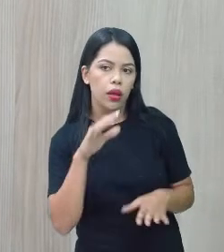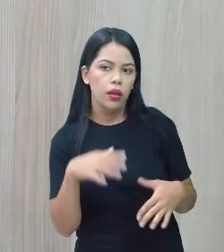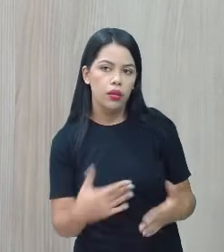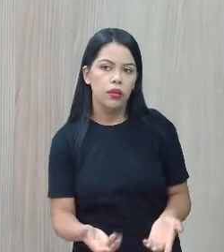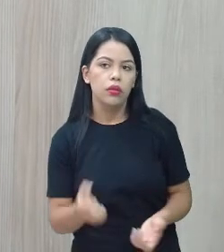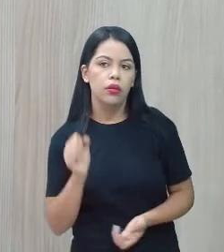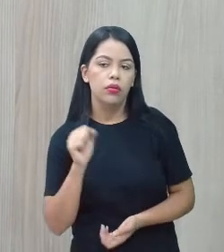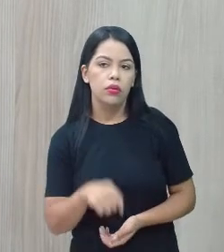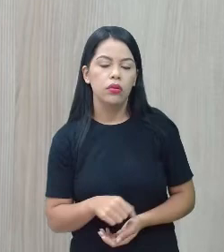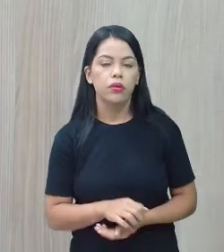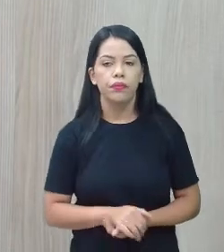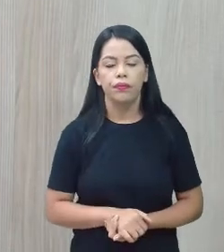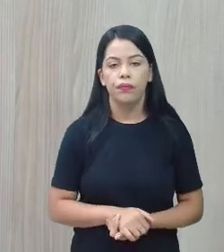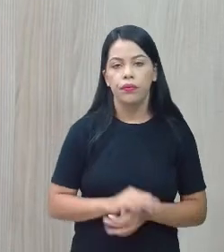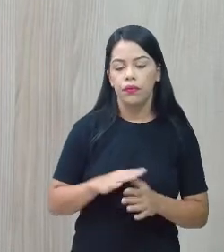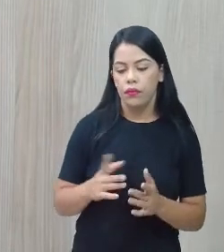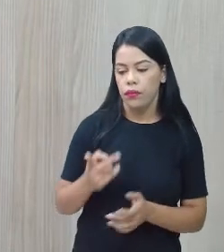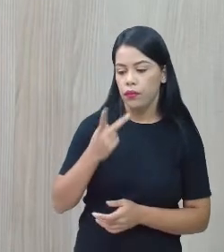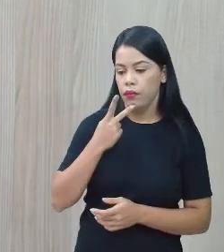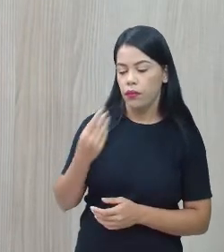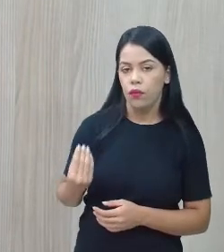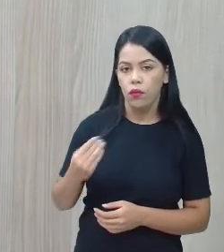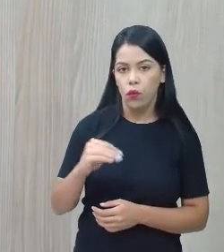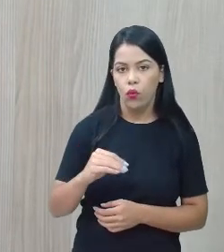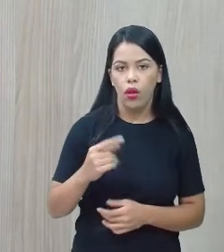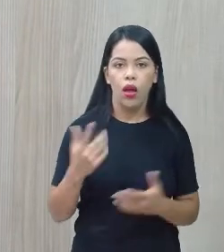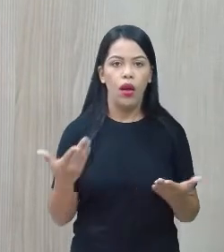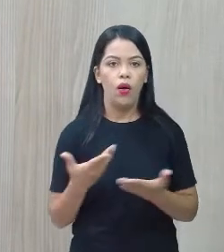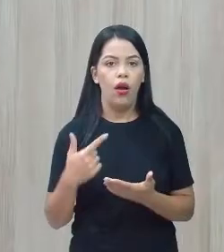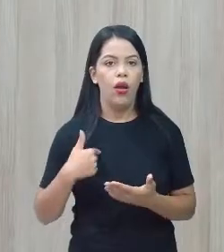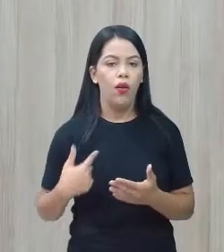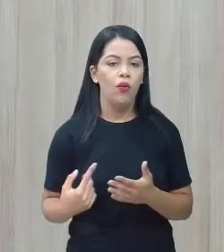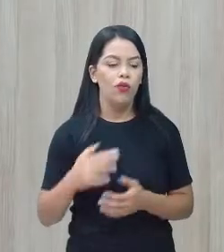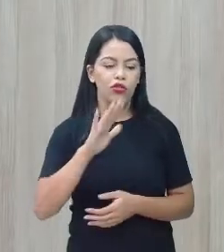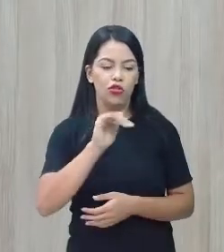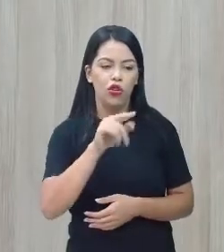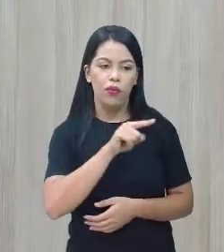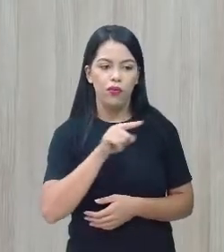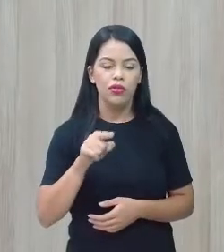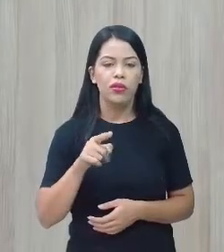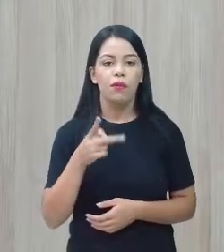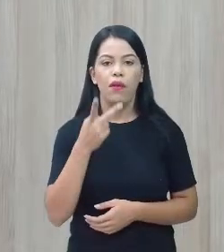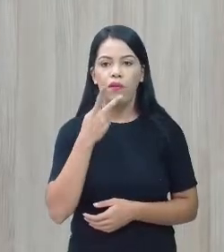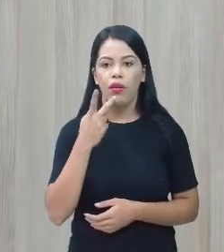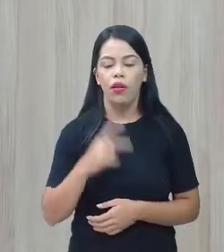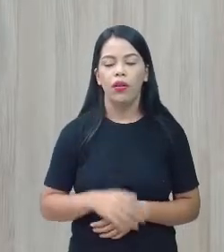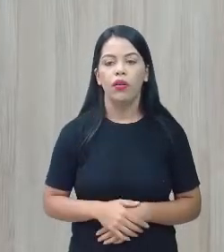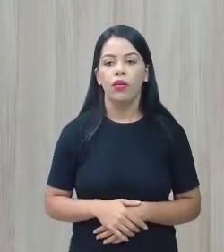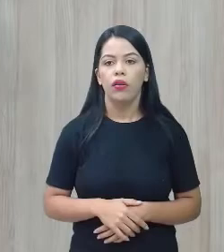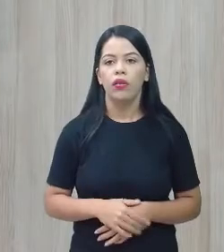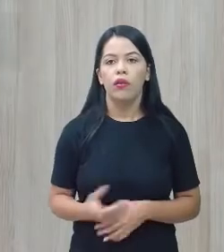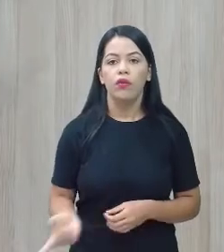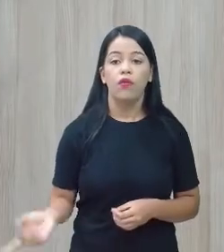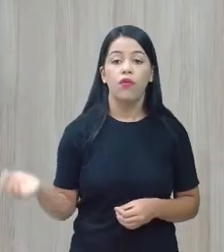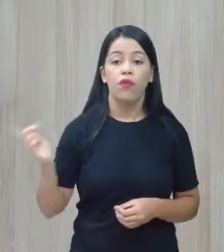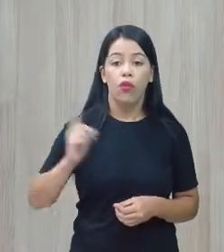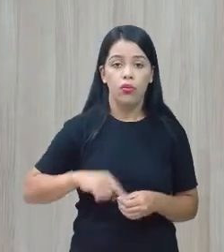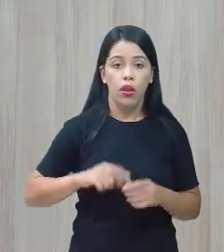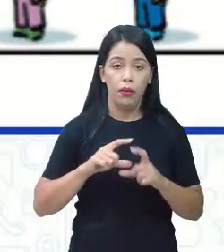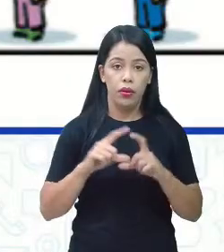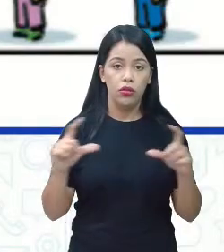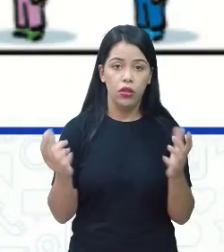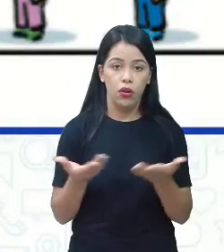que sim. Então, quando ela colocar aqui no chat, eu falo para você. Tá certo. Então, vamos voltar para a tirinha, porque a gente pode pensar nela de